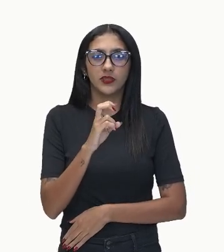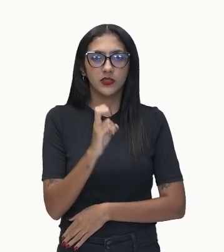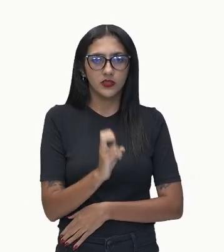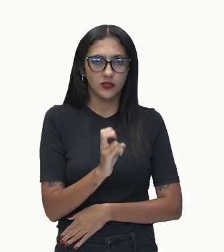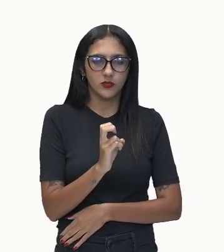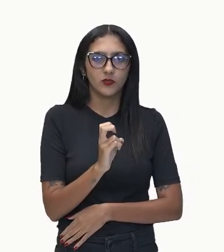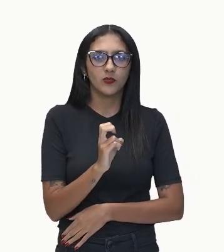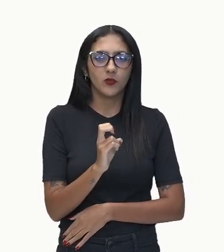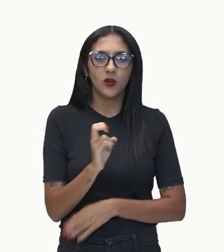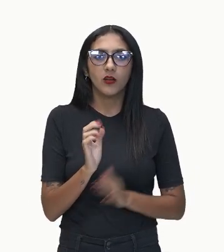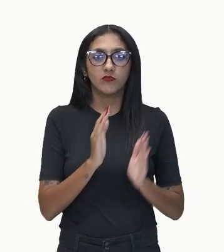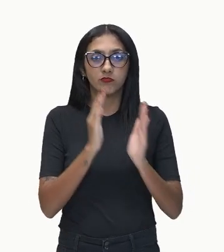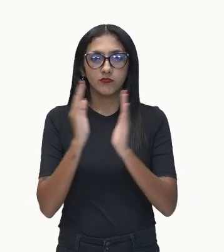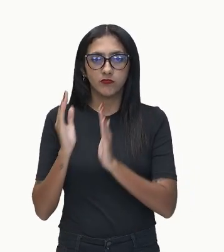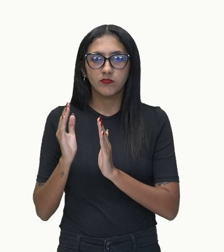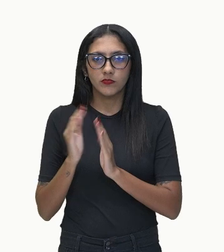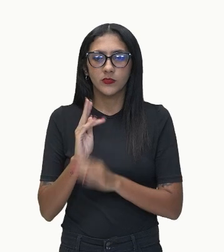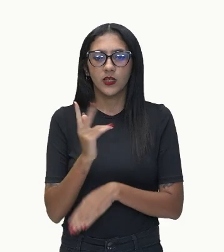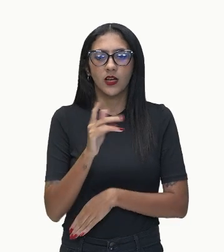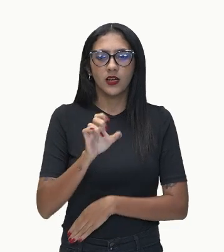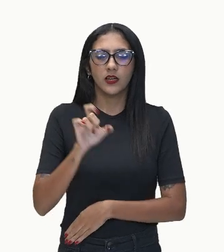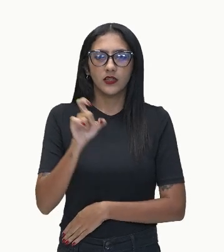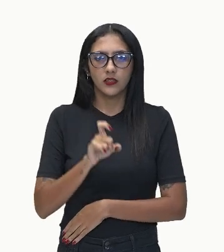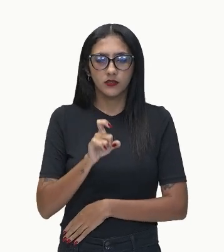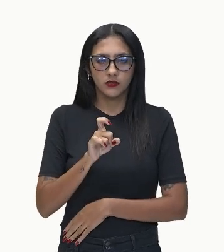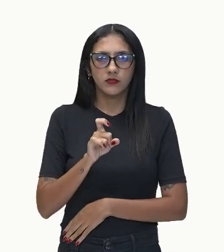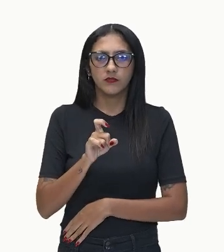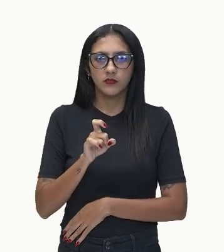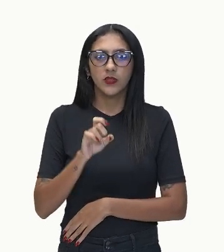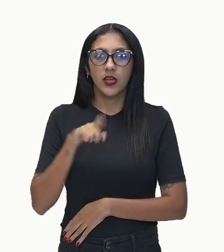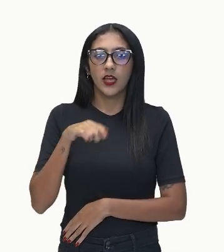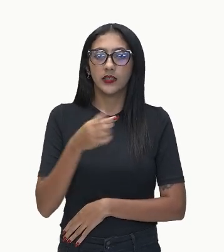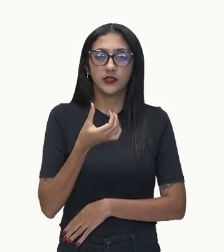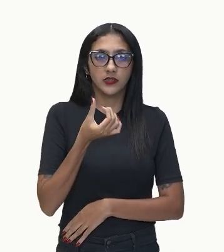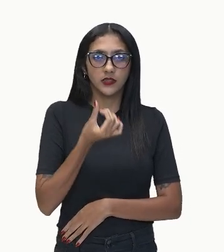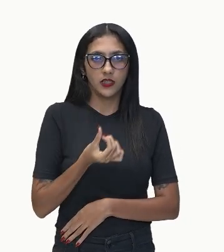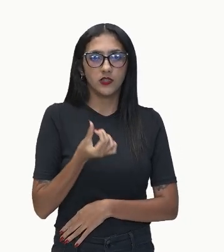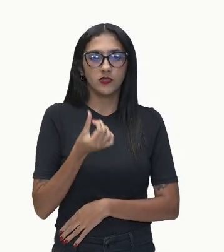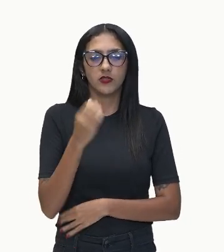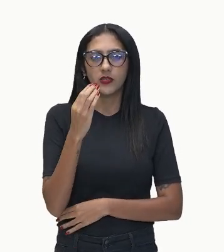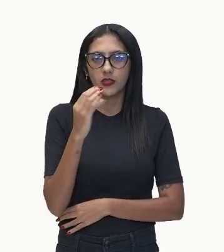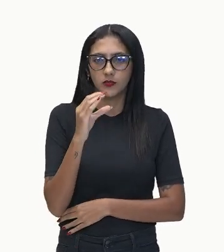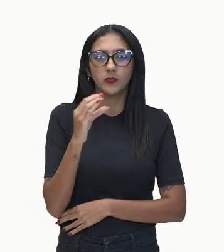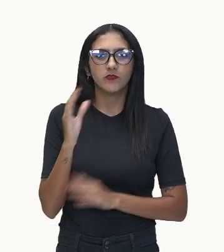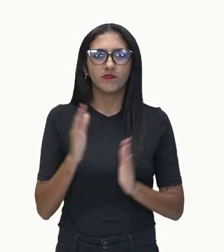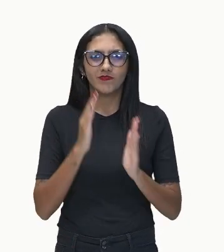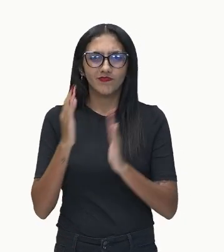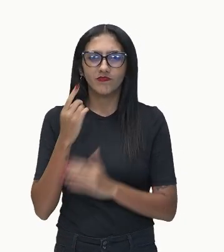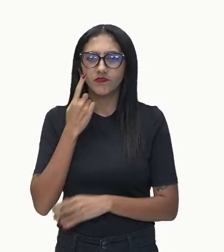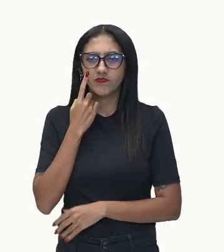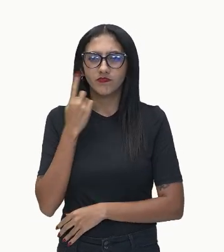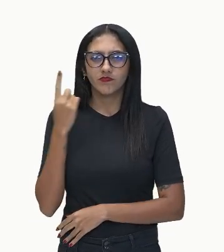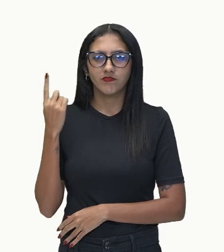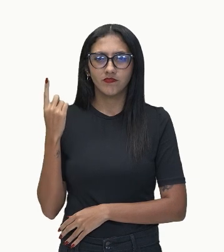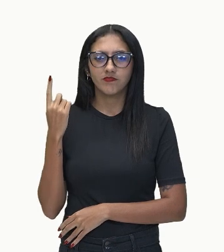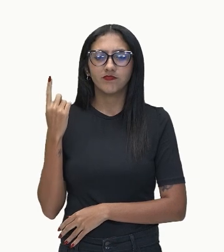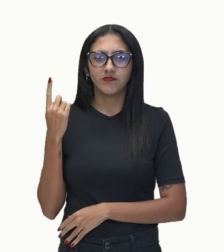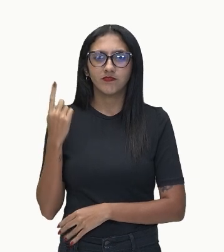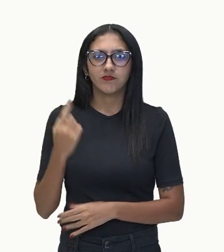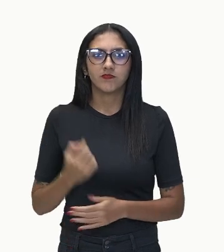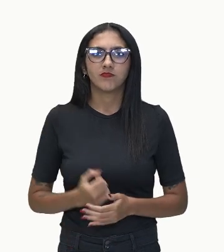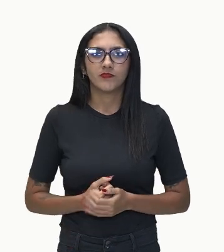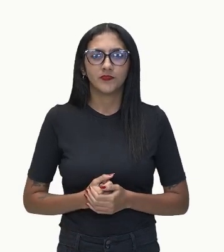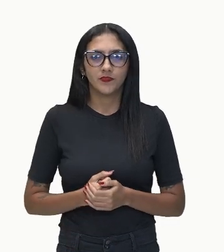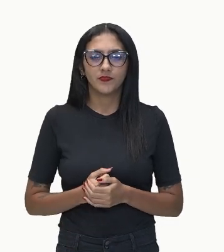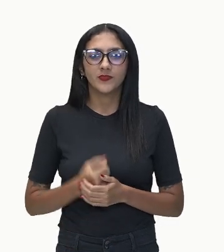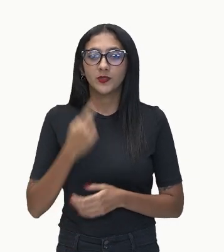5 carbonos, hexose, que tem 6 carbonos, mais esse aqui, e